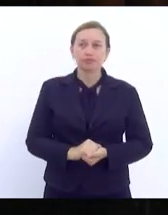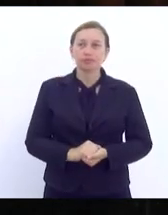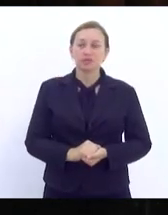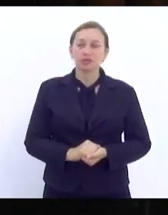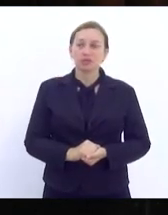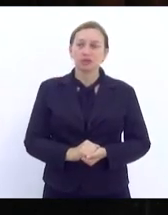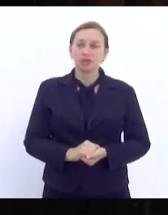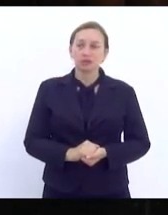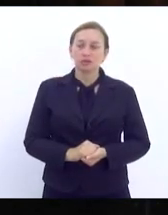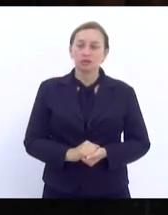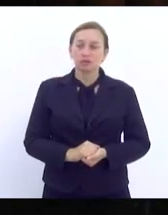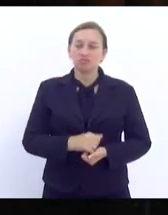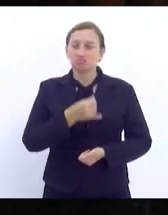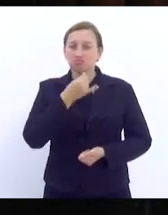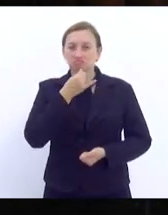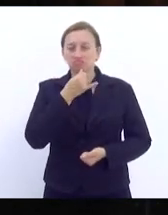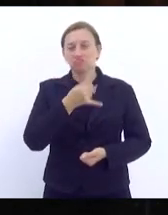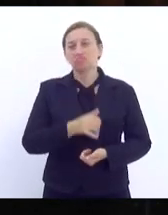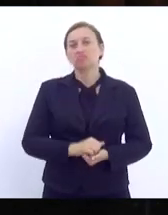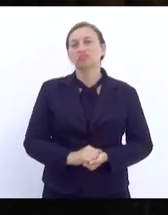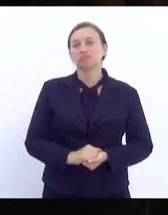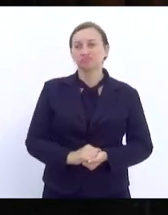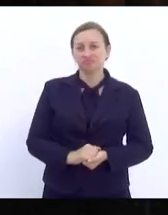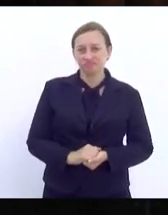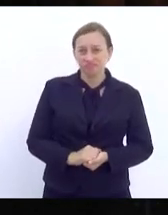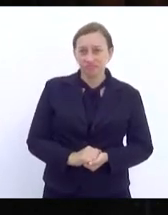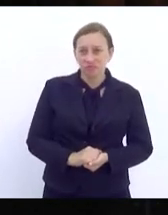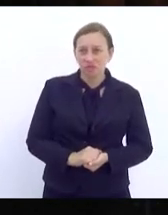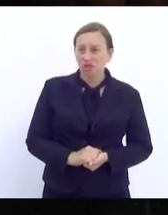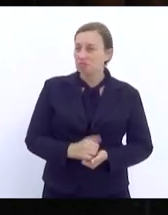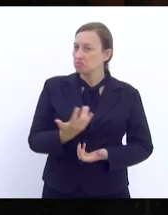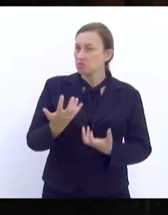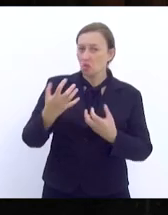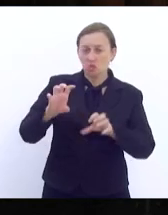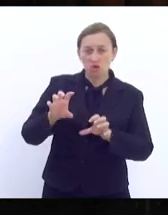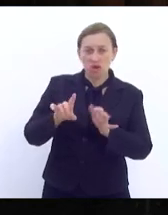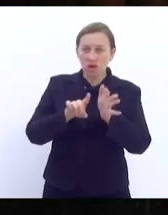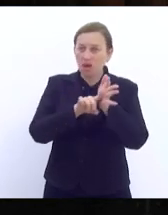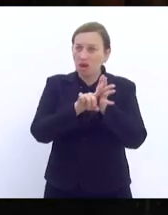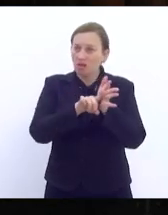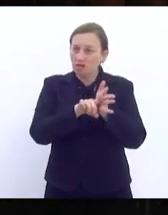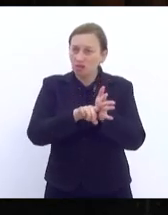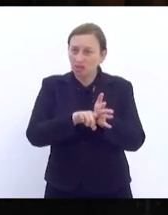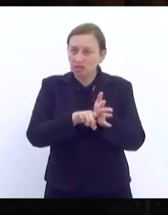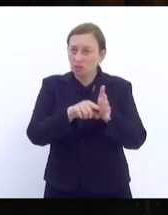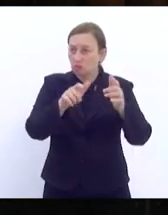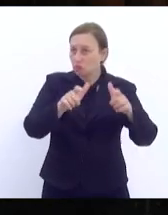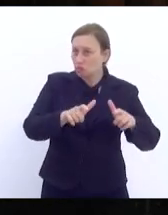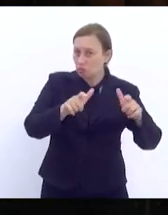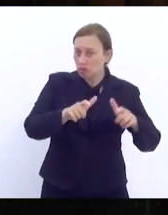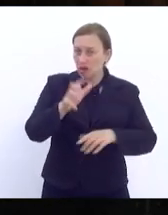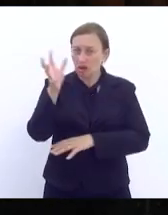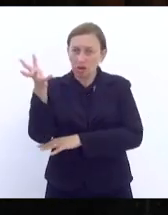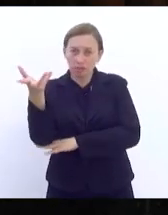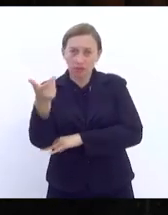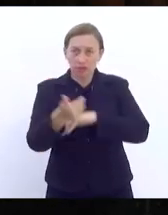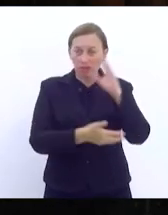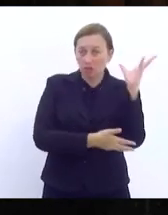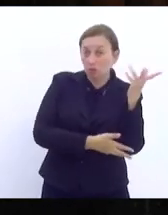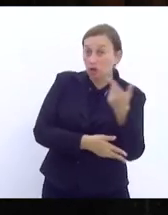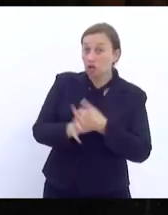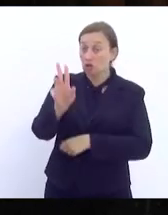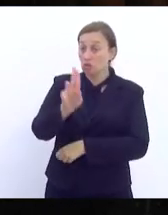está vencedor eles não só não querem a fiscalização ambiental eles